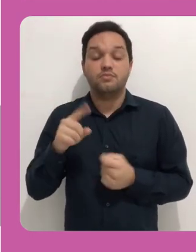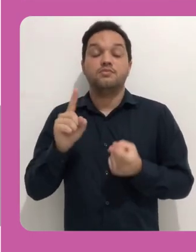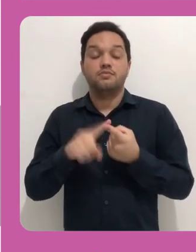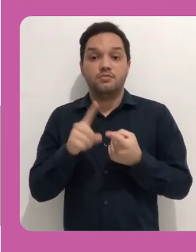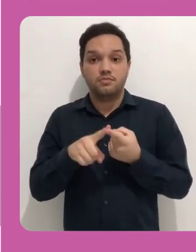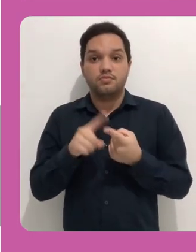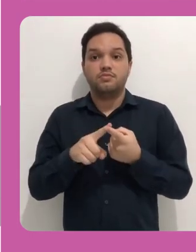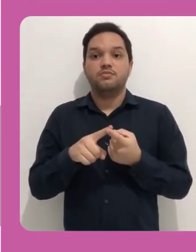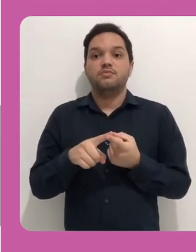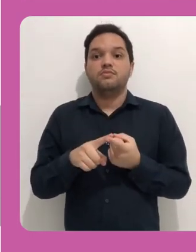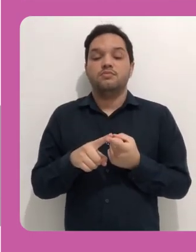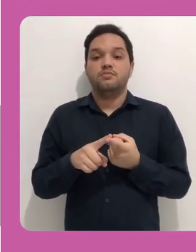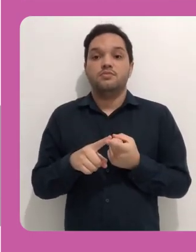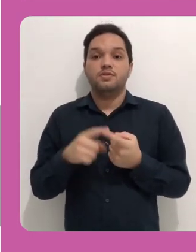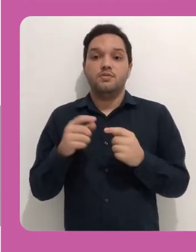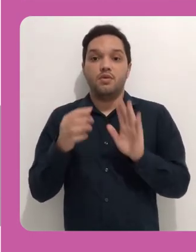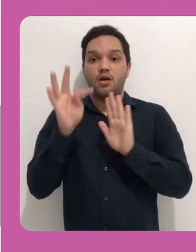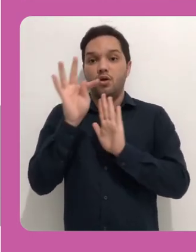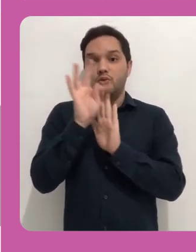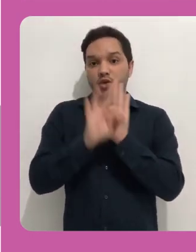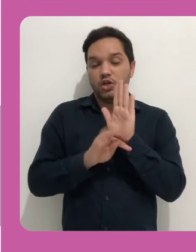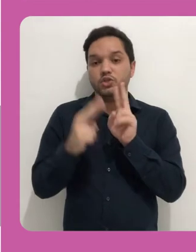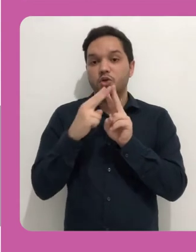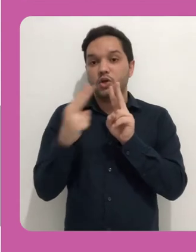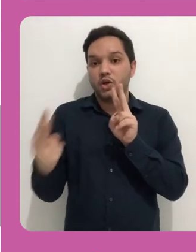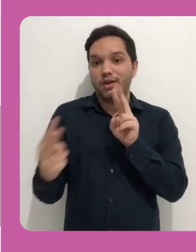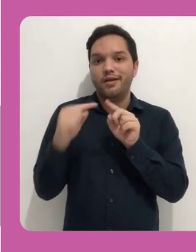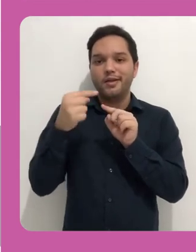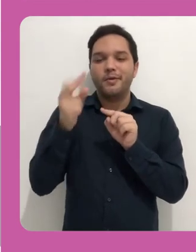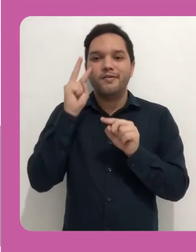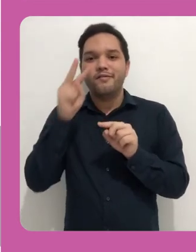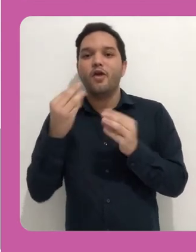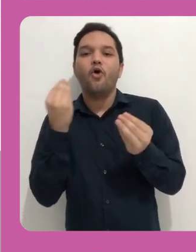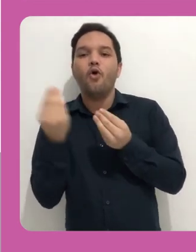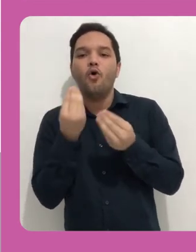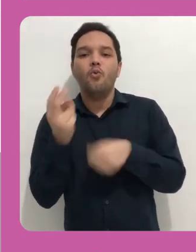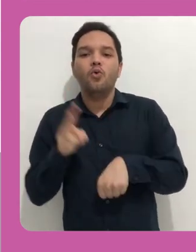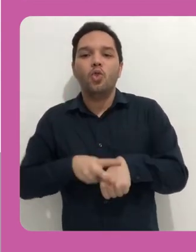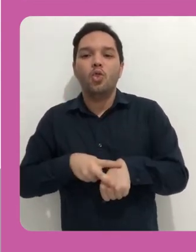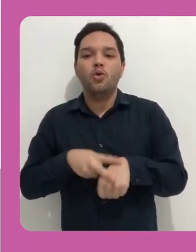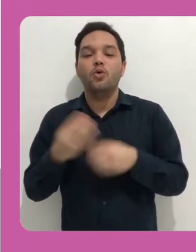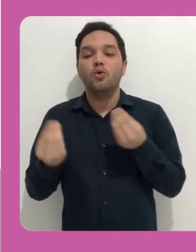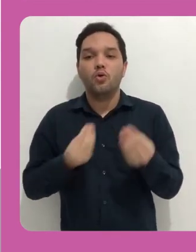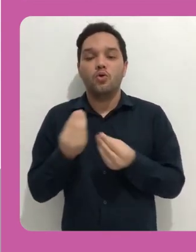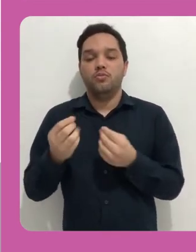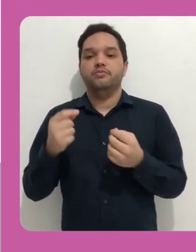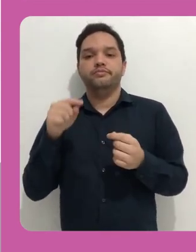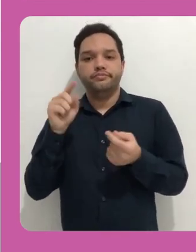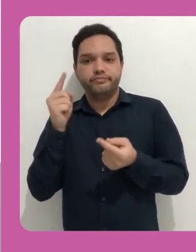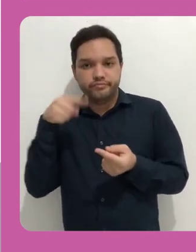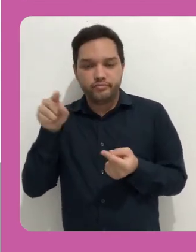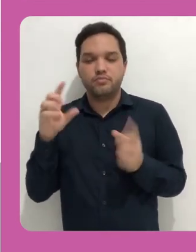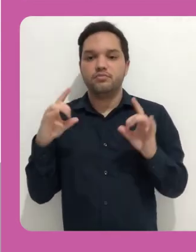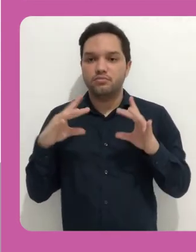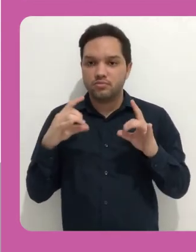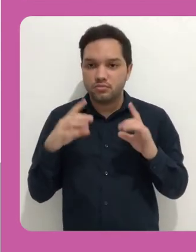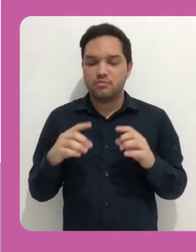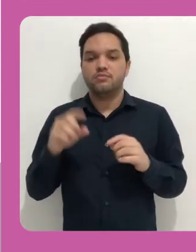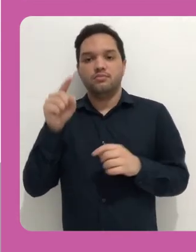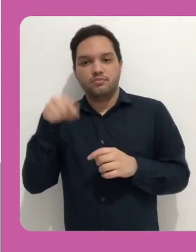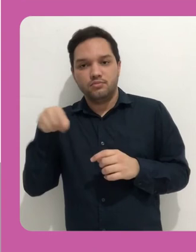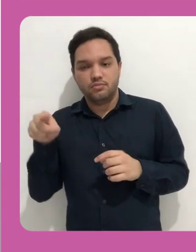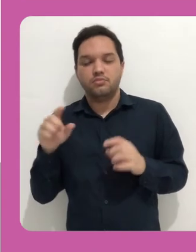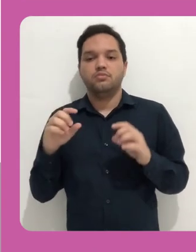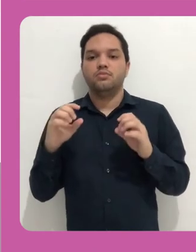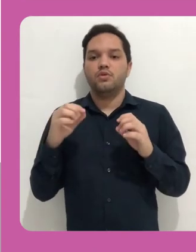marcado assim. E aqui, ó, o envio de arquivo, mas vou deixar o texto online para vocês verem como aparecem os dois. O feedback é